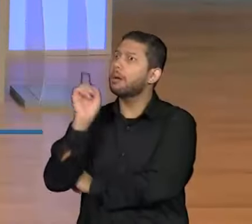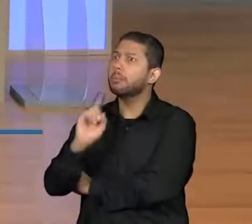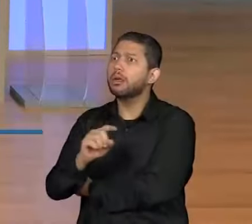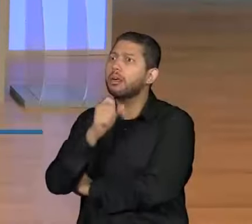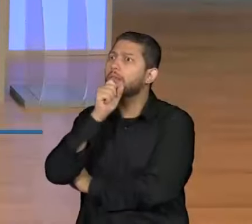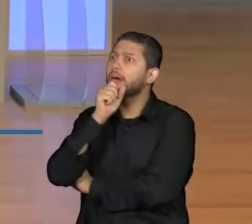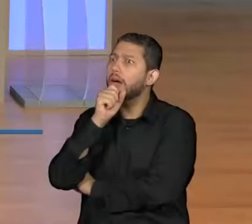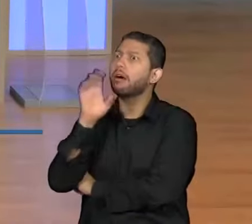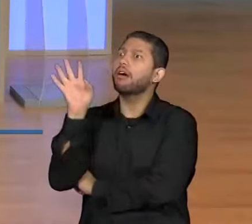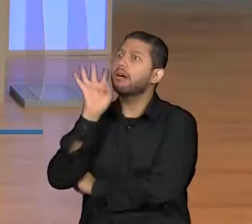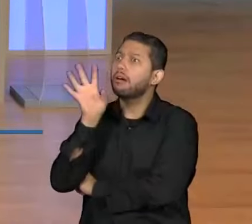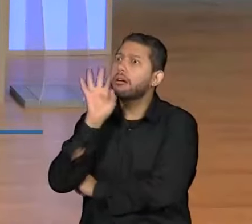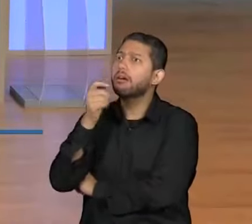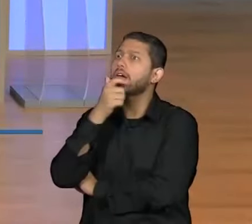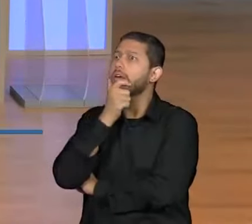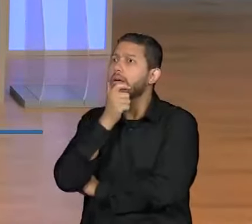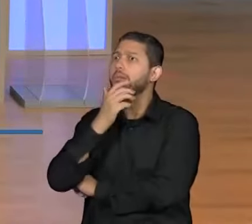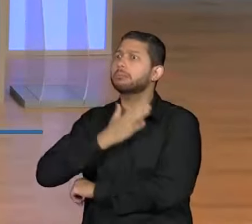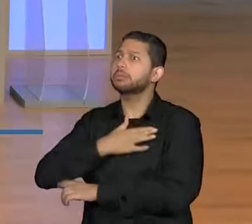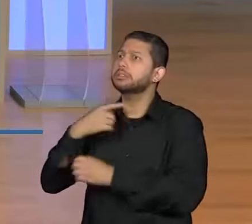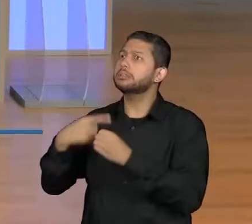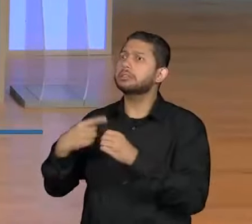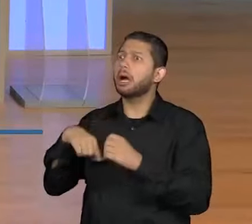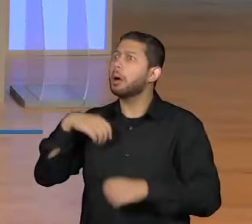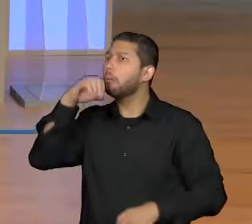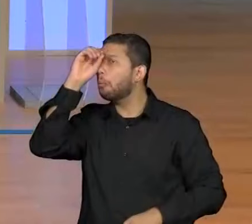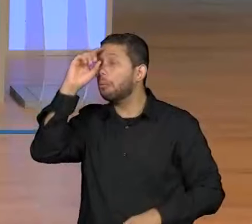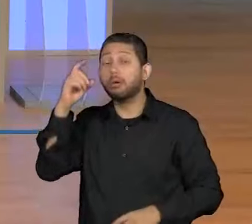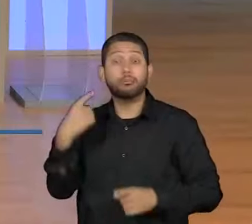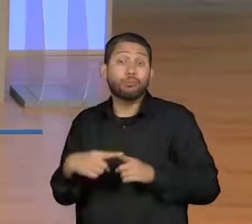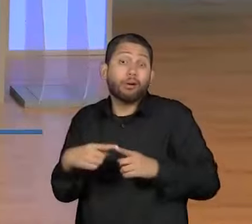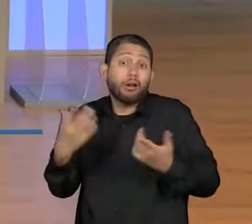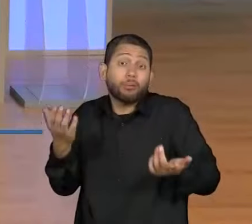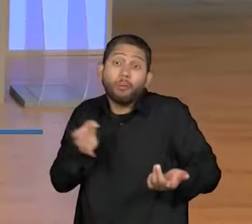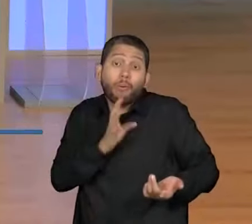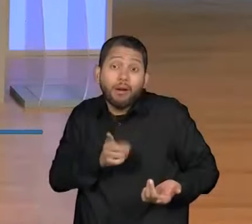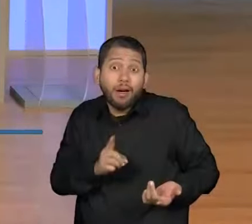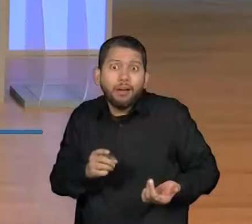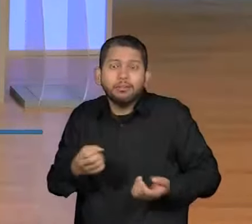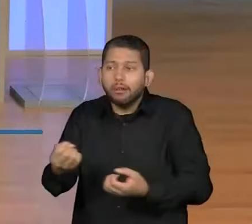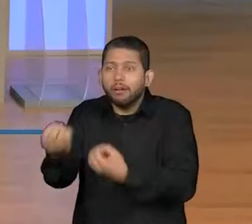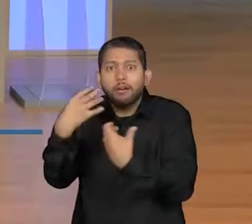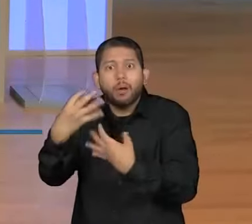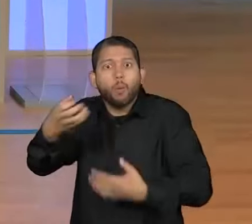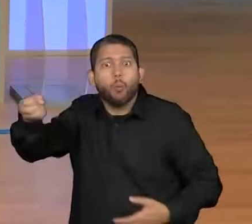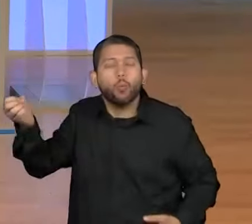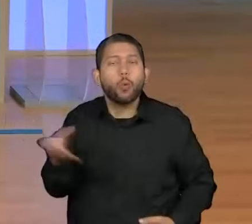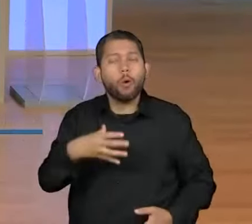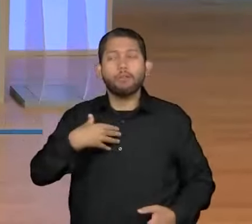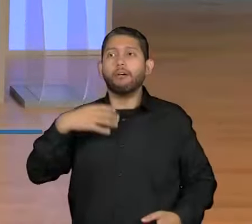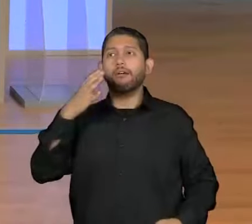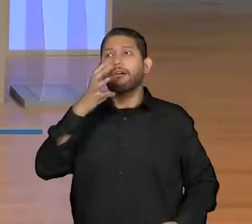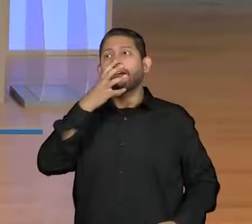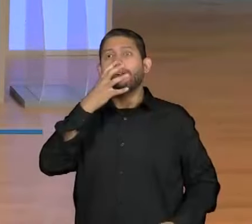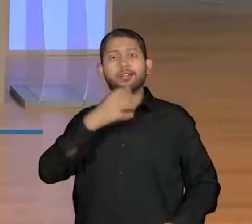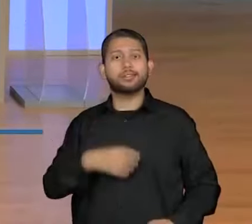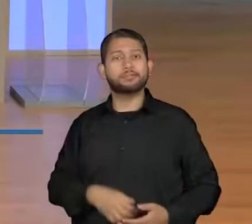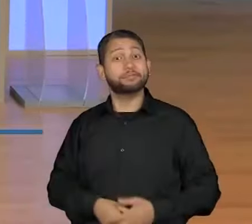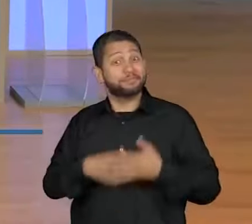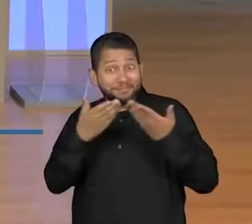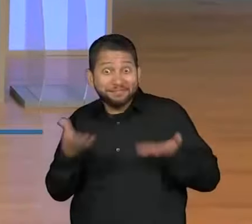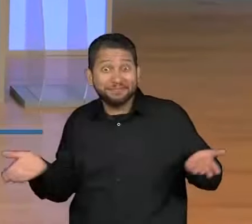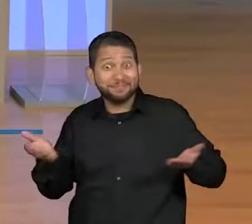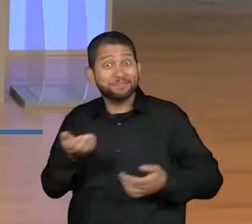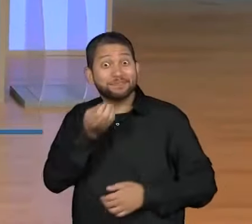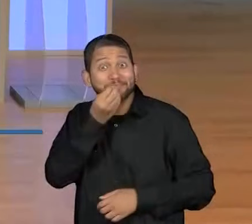aprendam curiosidades sobre sua cidade que Isso às vezes mesmo. desconheciam. Então, eu achei bem legal aqui essa dica, que você